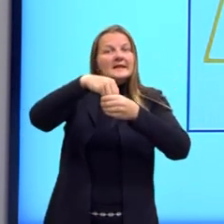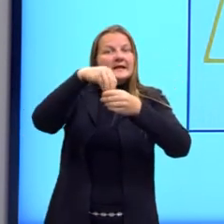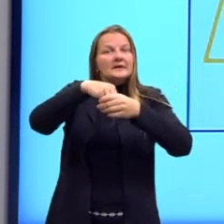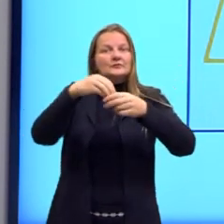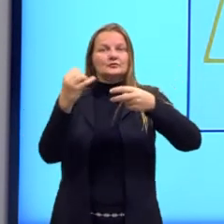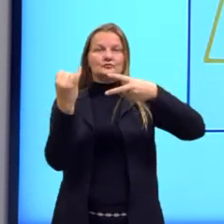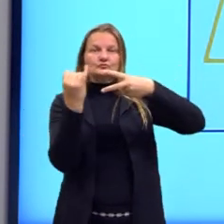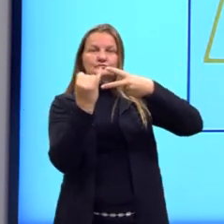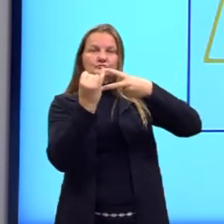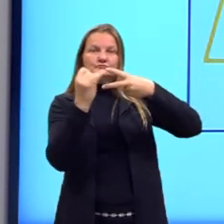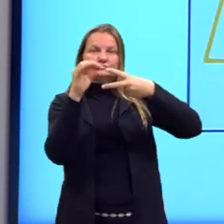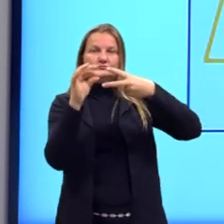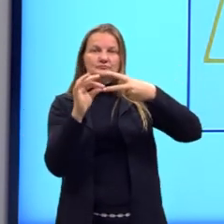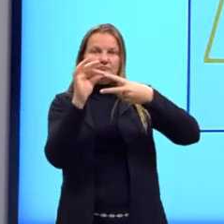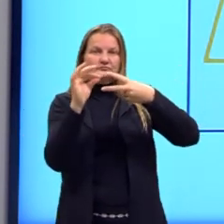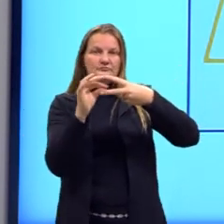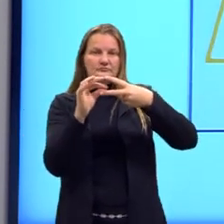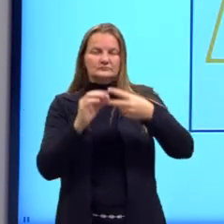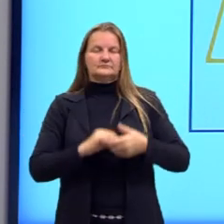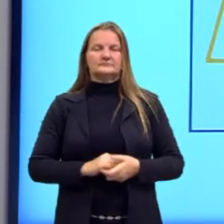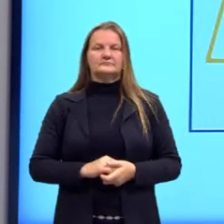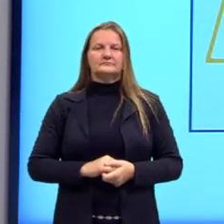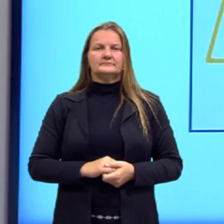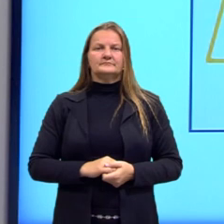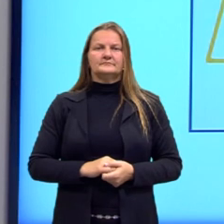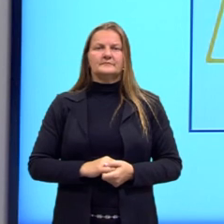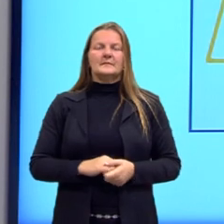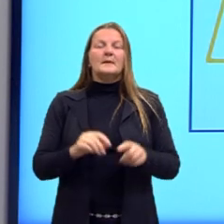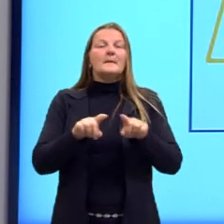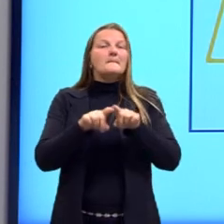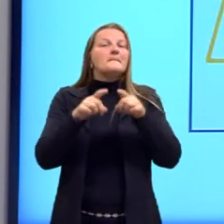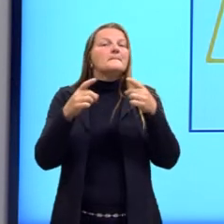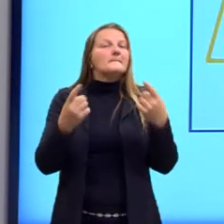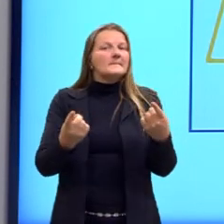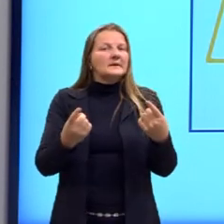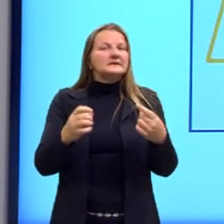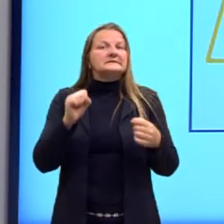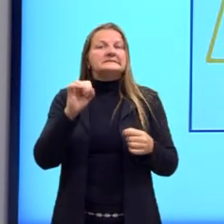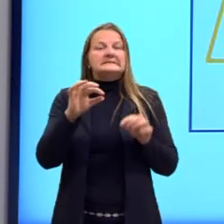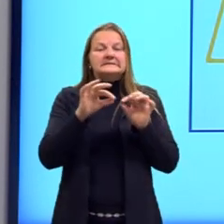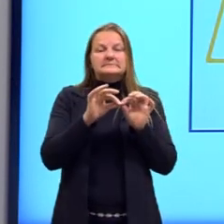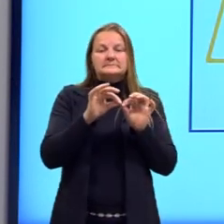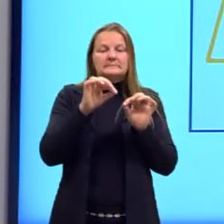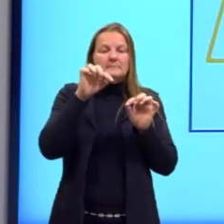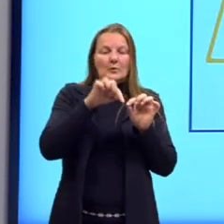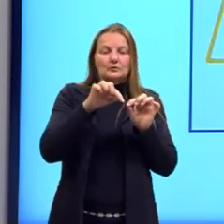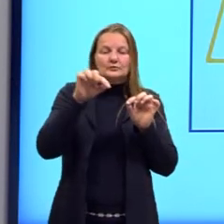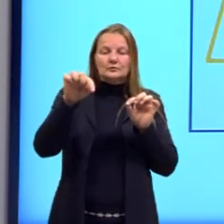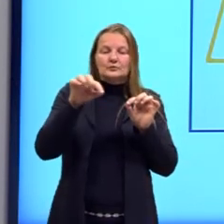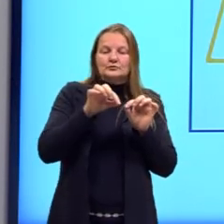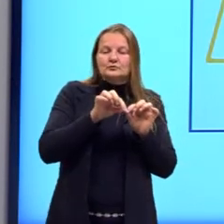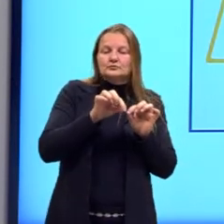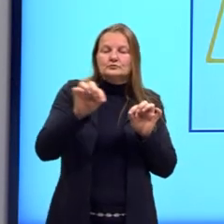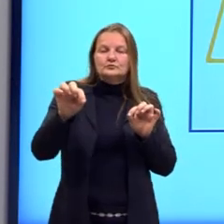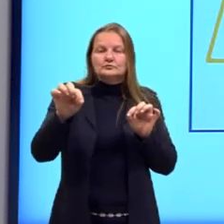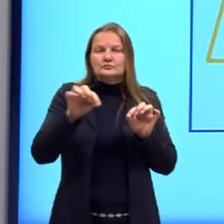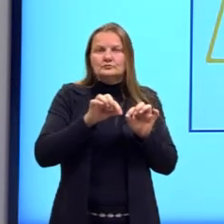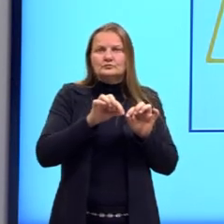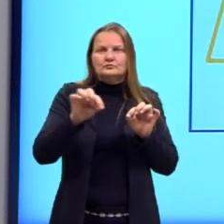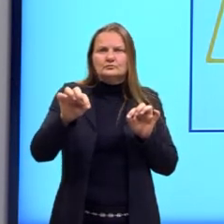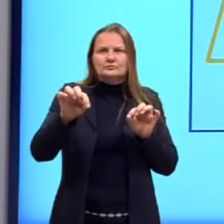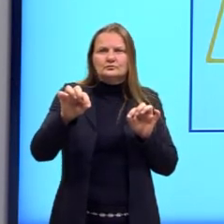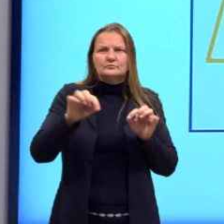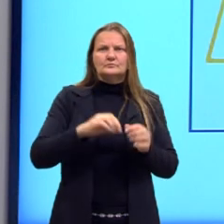interior da figura que nós formamos agora se nós ligarmos esses pontos através de um segmento